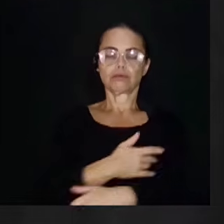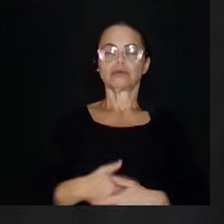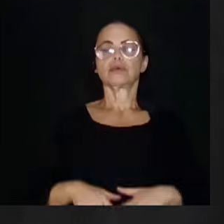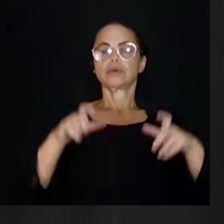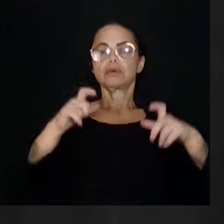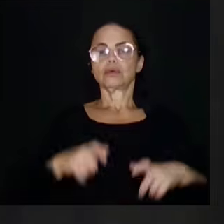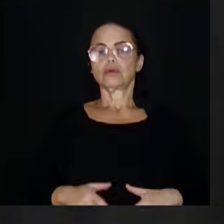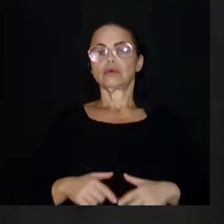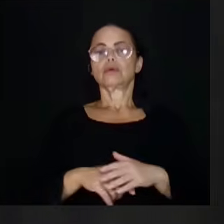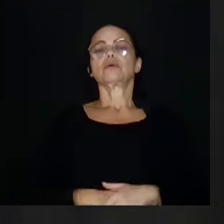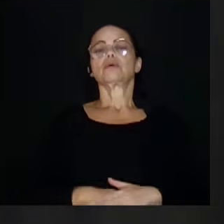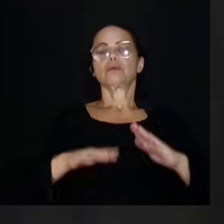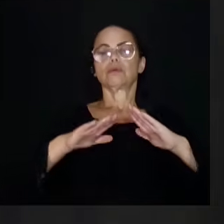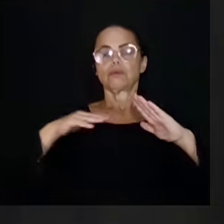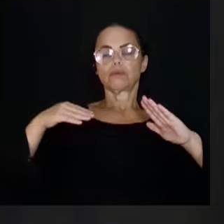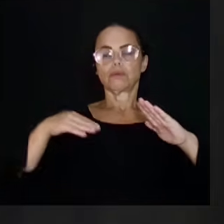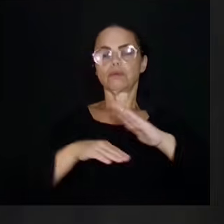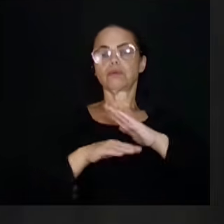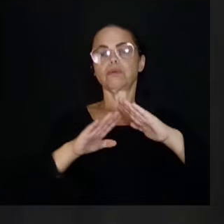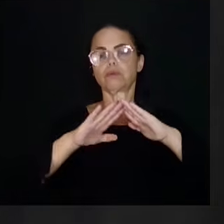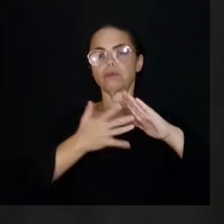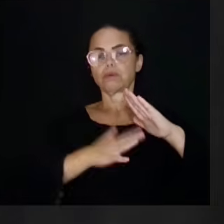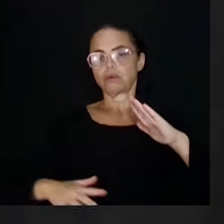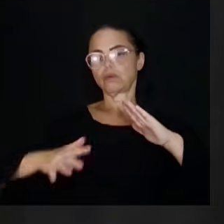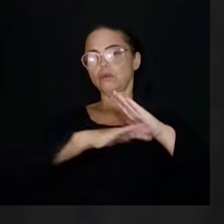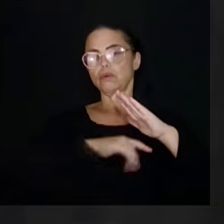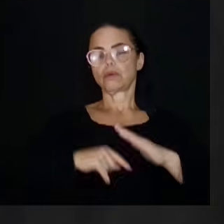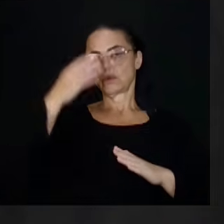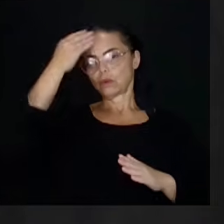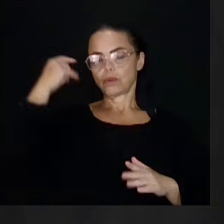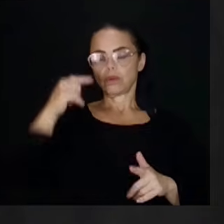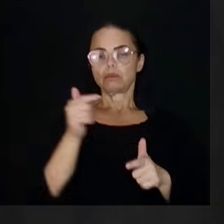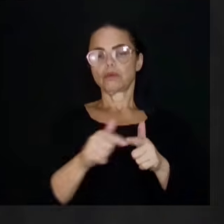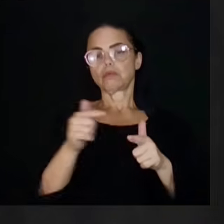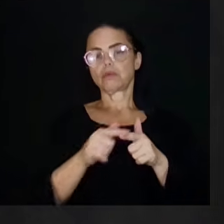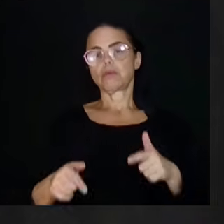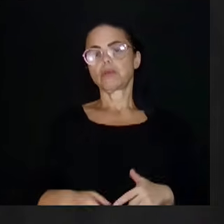eu esqueço do mundo lá fora. Como